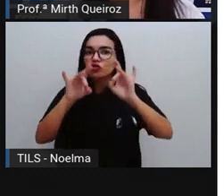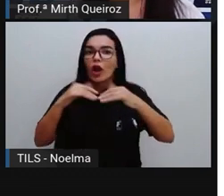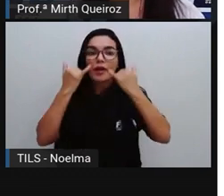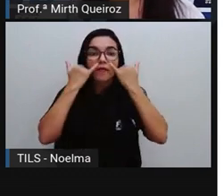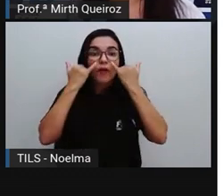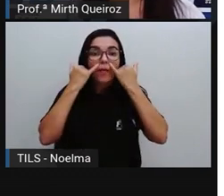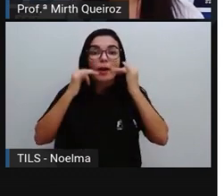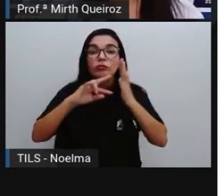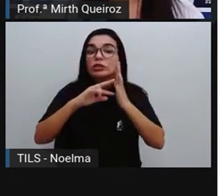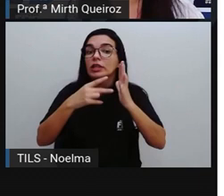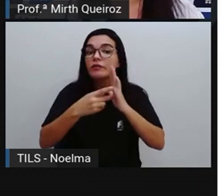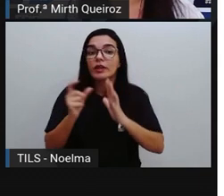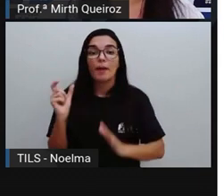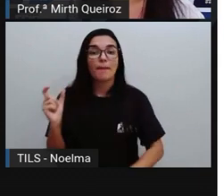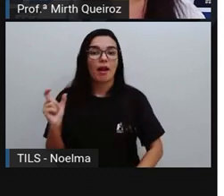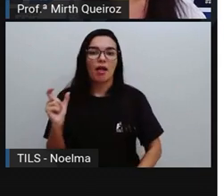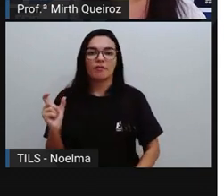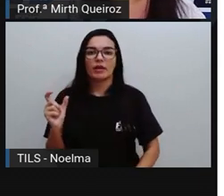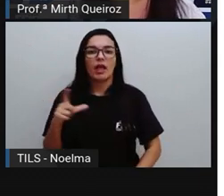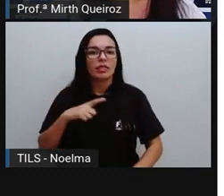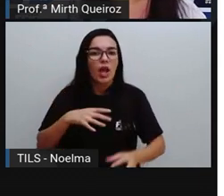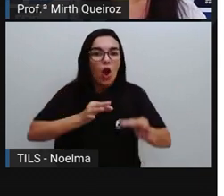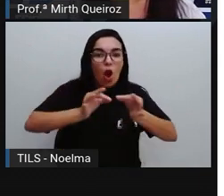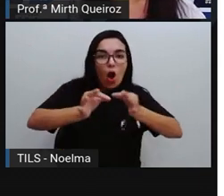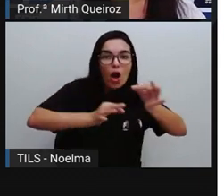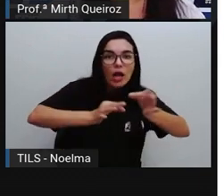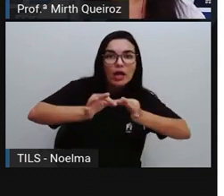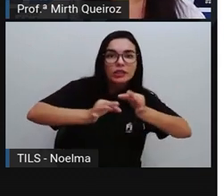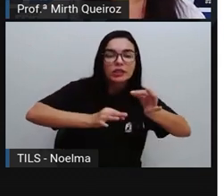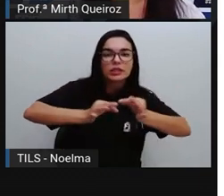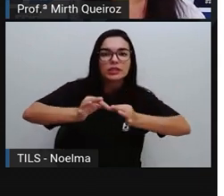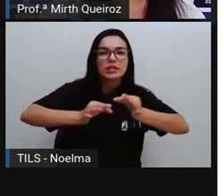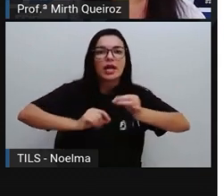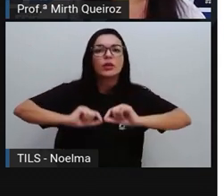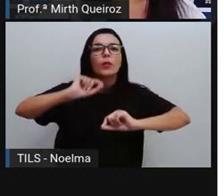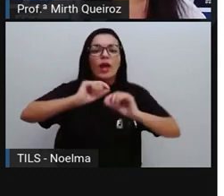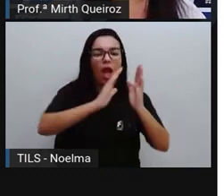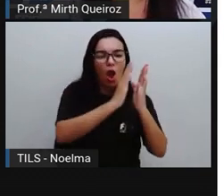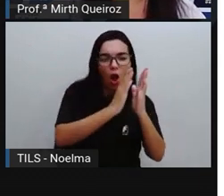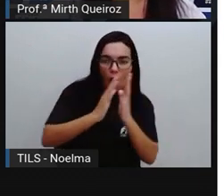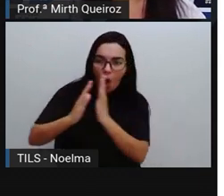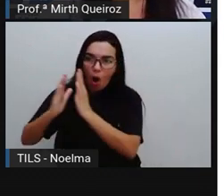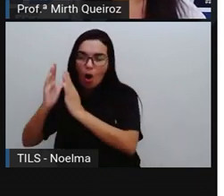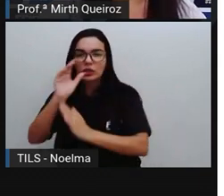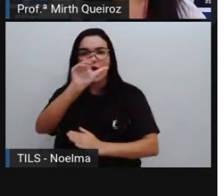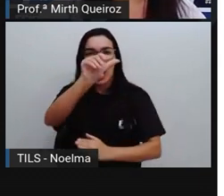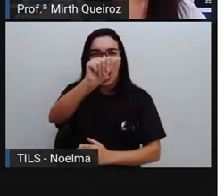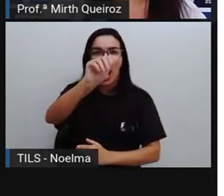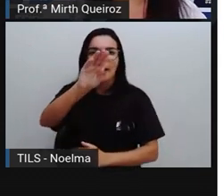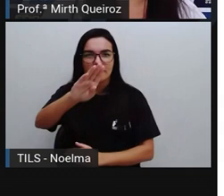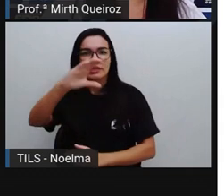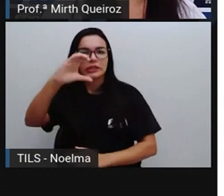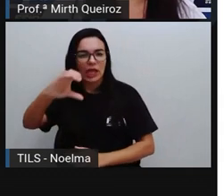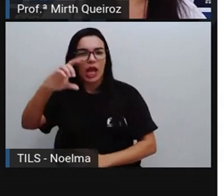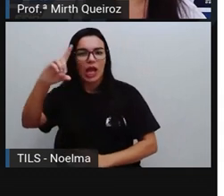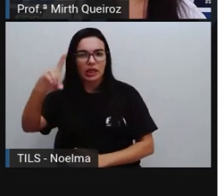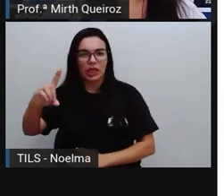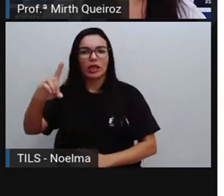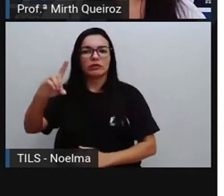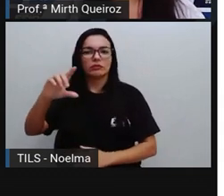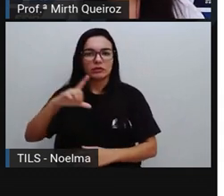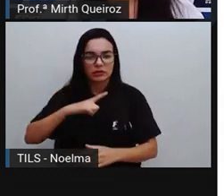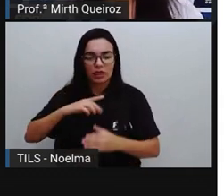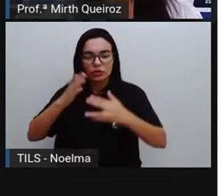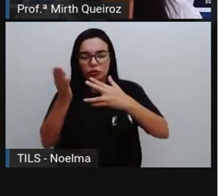leitor sobre o significado de uma palavra, e eles são organizados segundo a ordem alfabética e